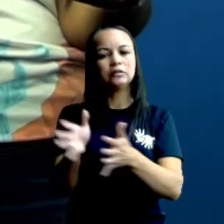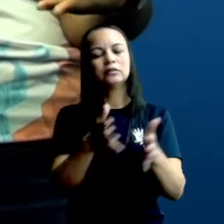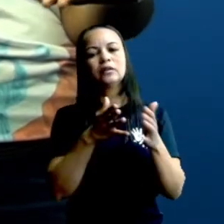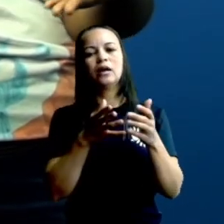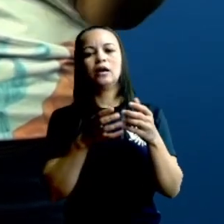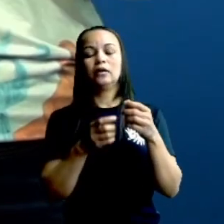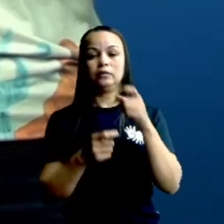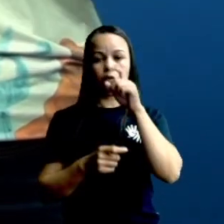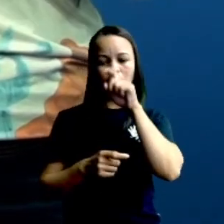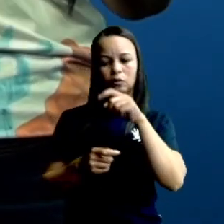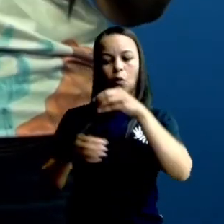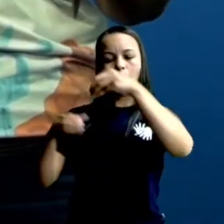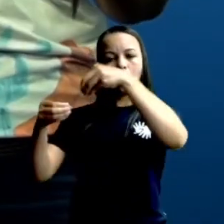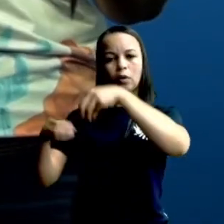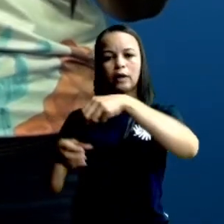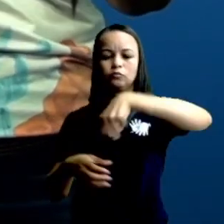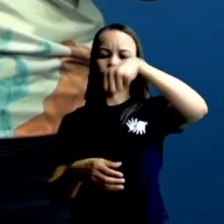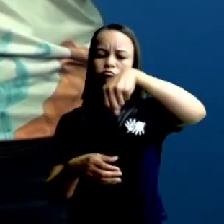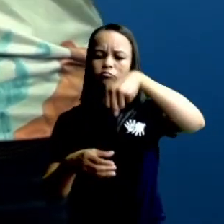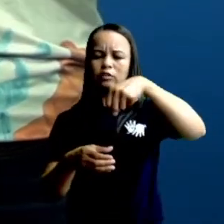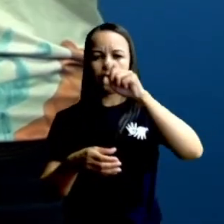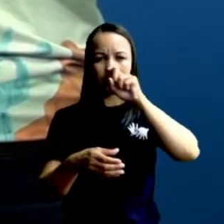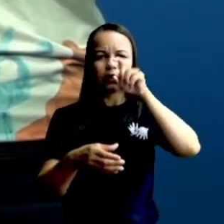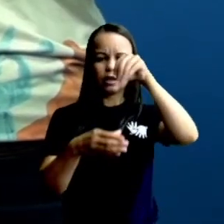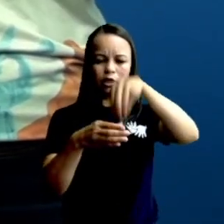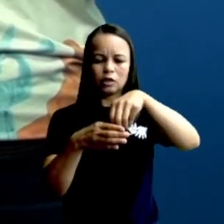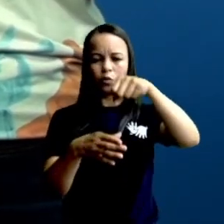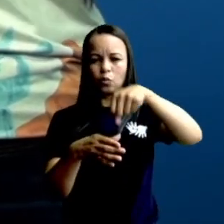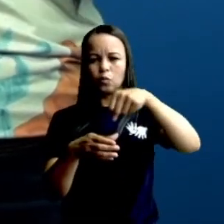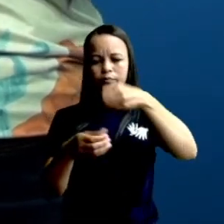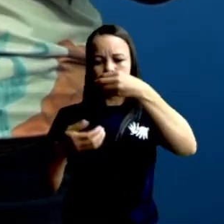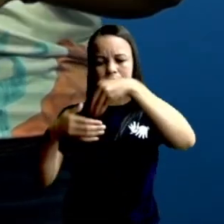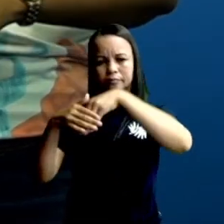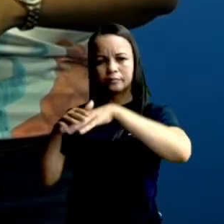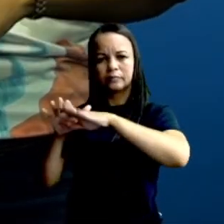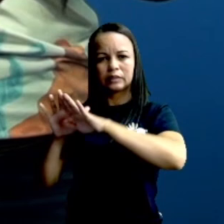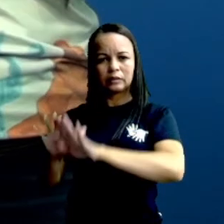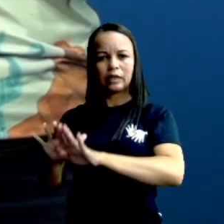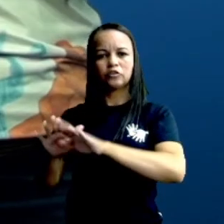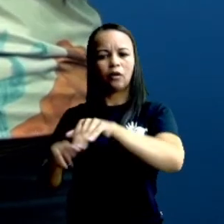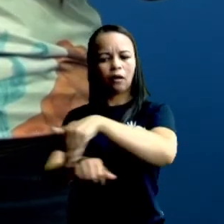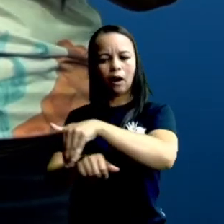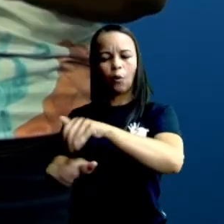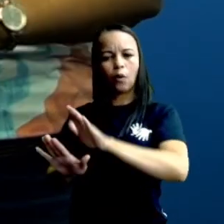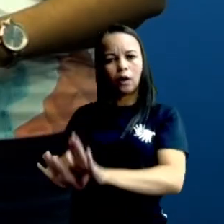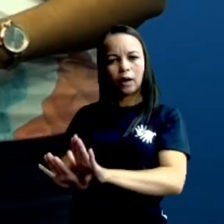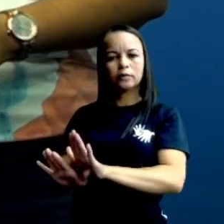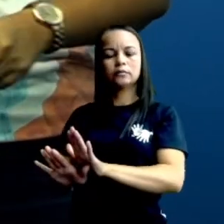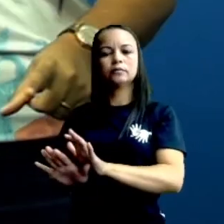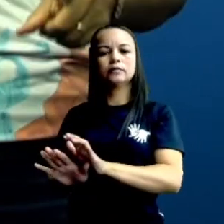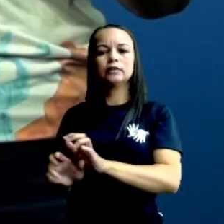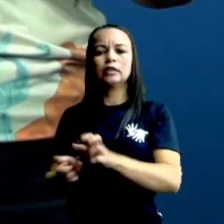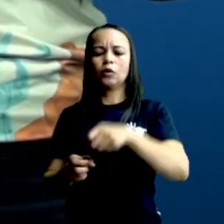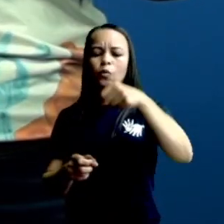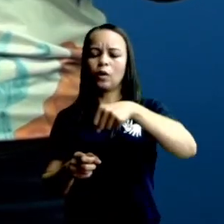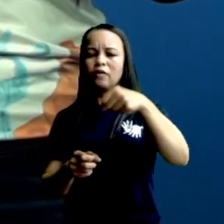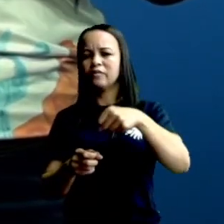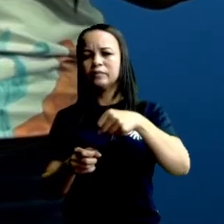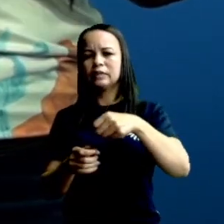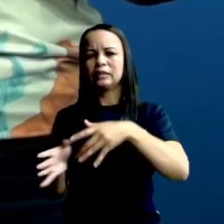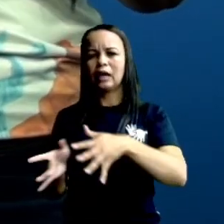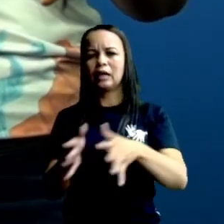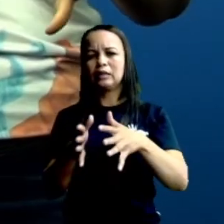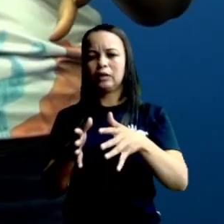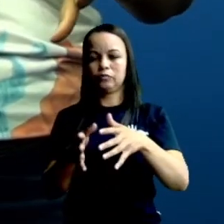na rua, tá? Coloca num saquinho que não está furado, um saquinho que não está rasgado, um saquinho que